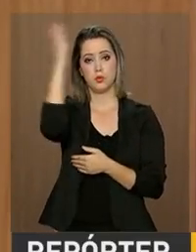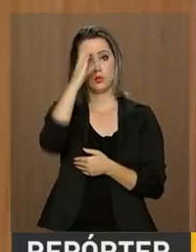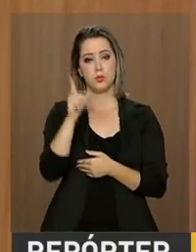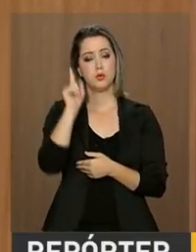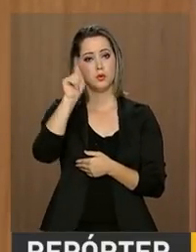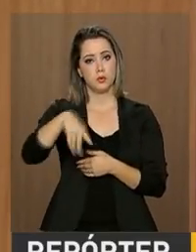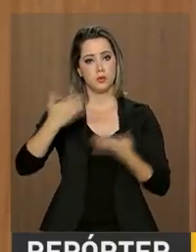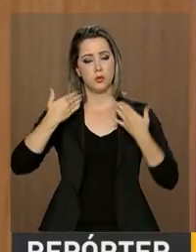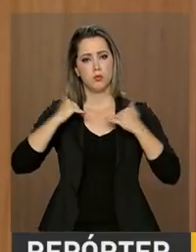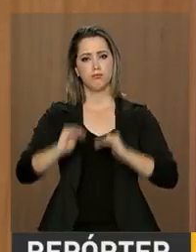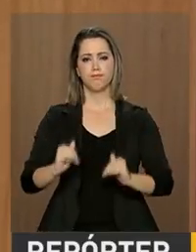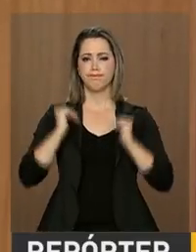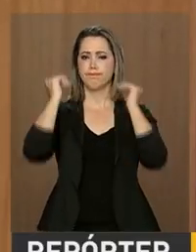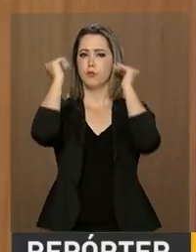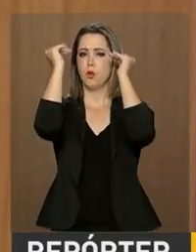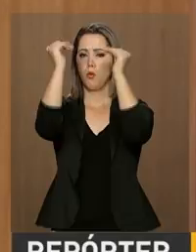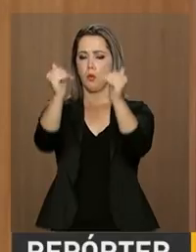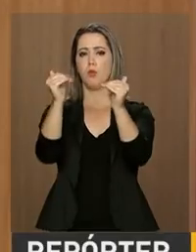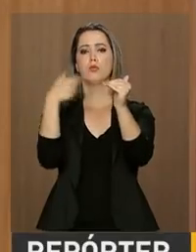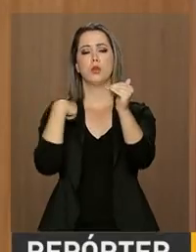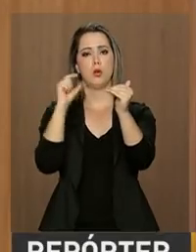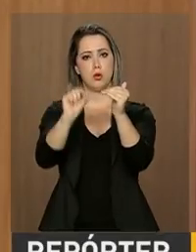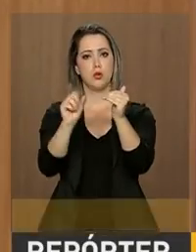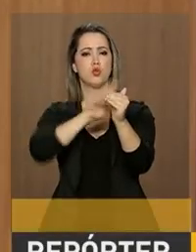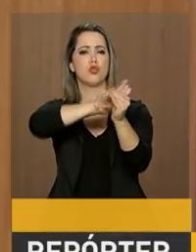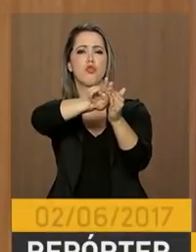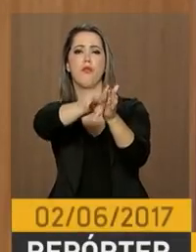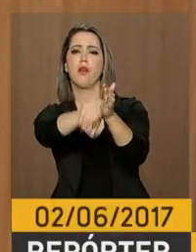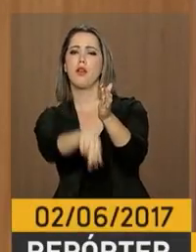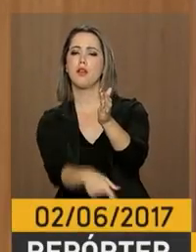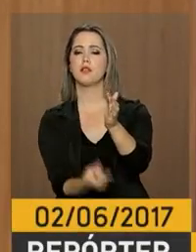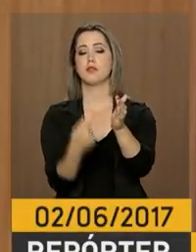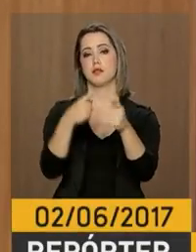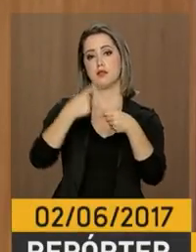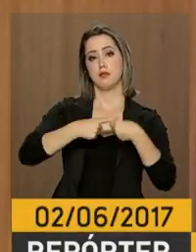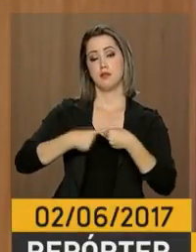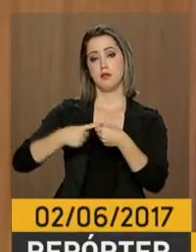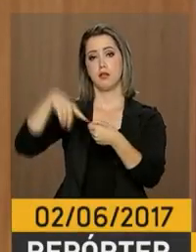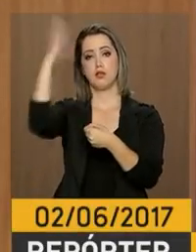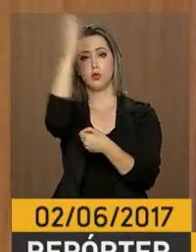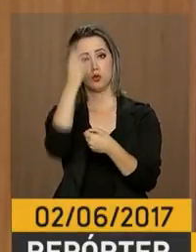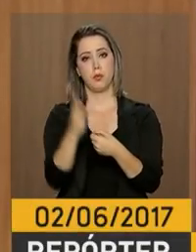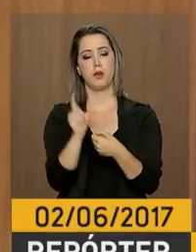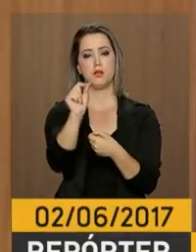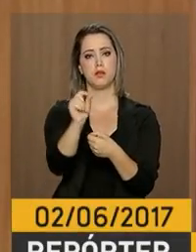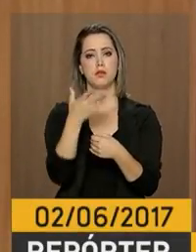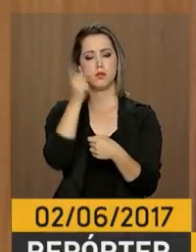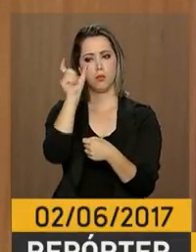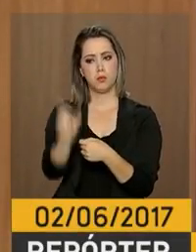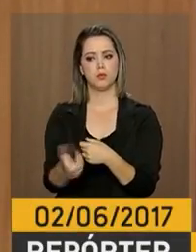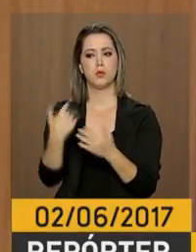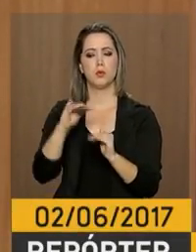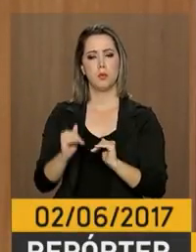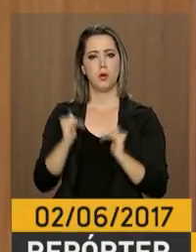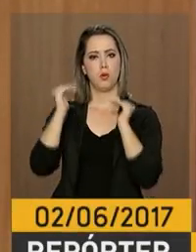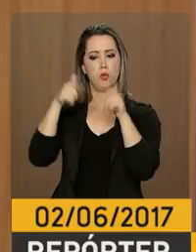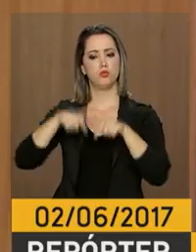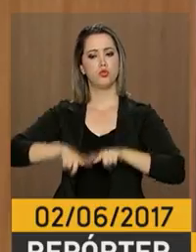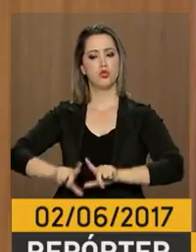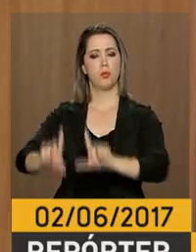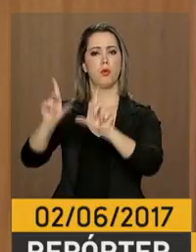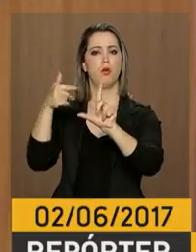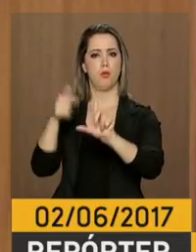honorário das cidades de são paulo ribeirão preto e uberlândia tendo ainda o diploma de honra e mérito da associação